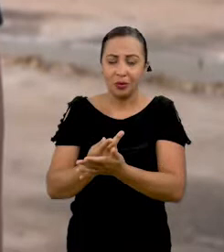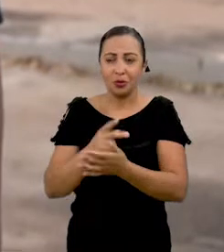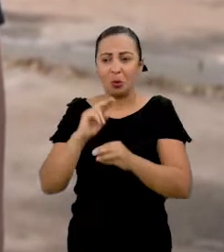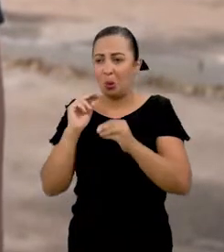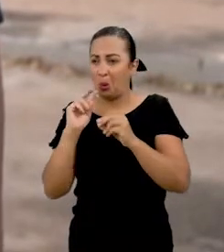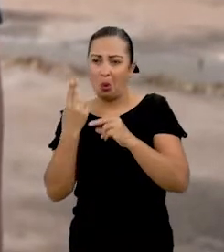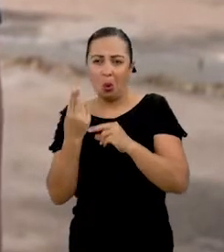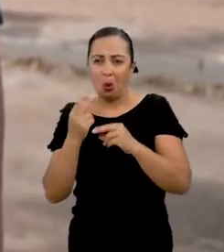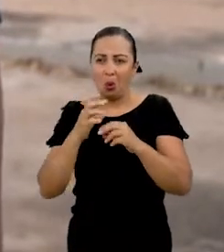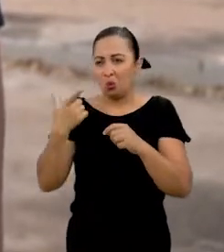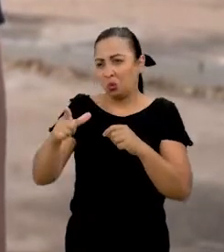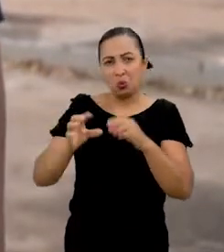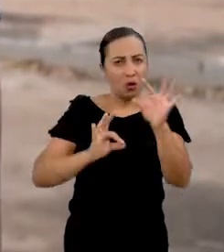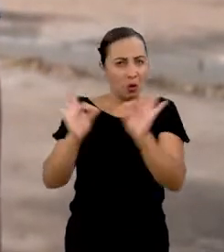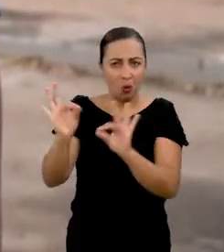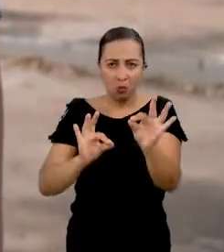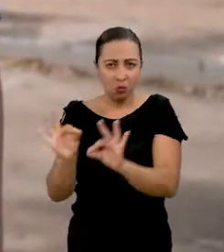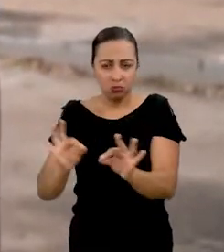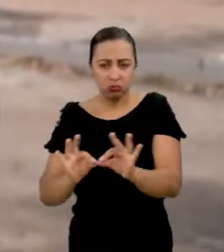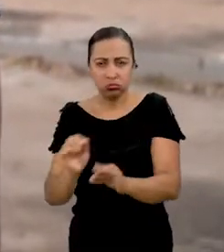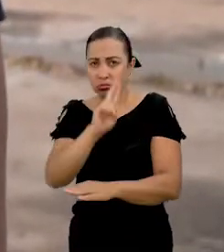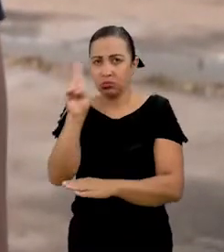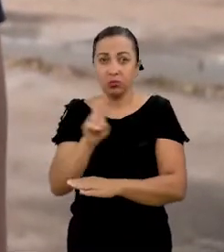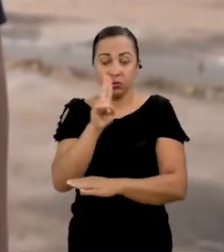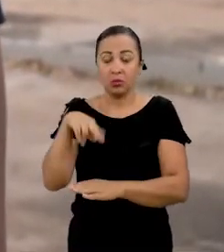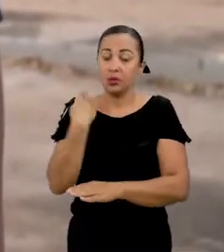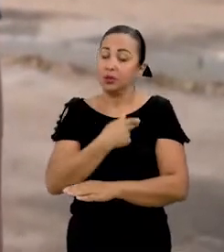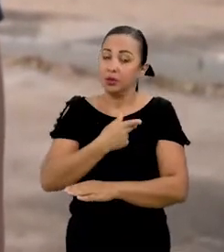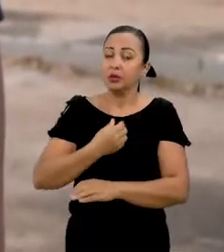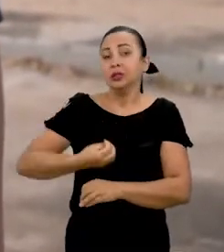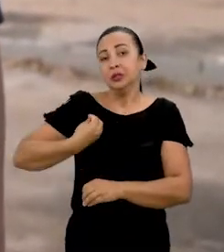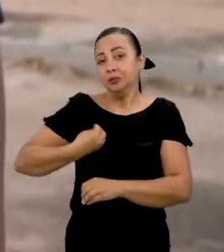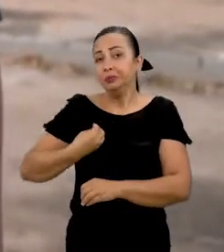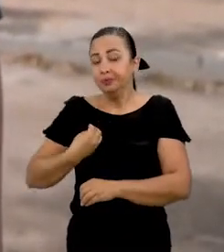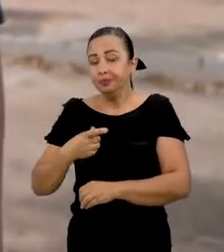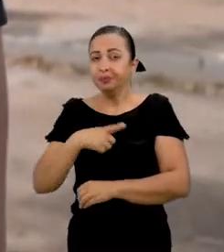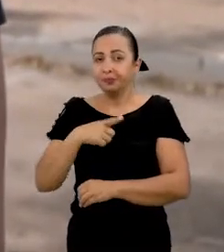meio que desordenada, né, sem um controle, nós estamos